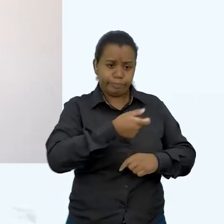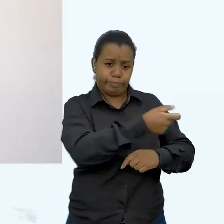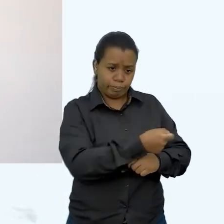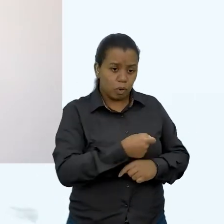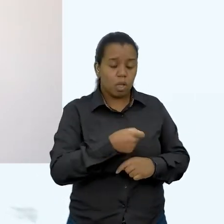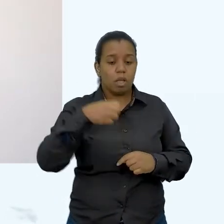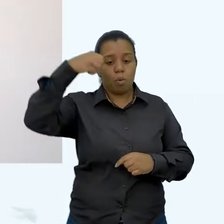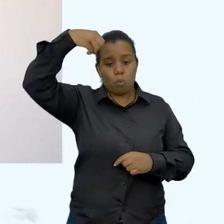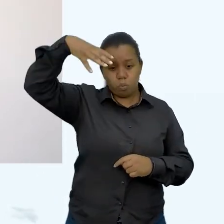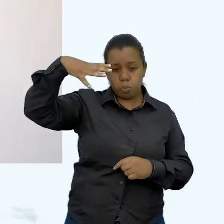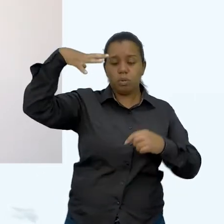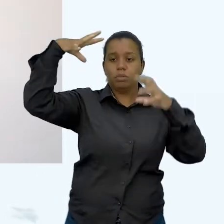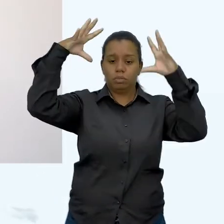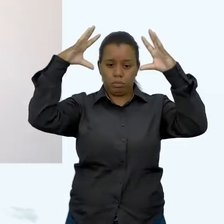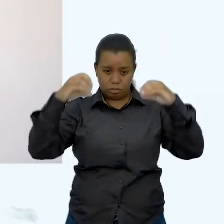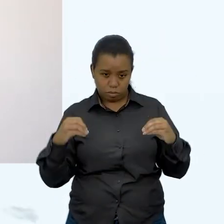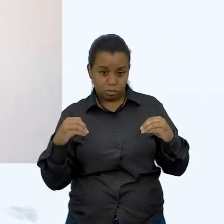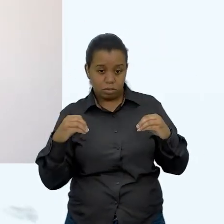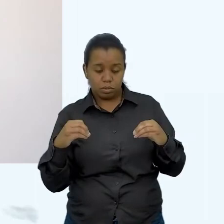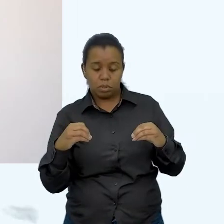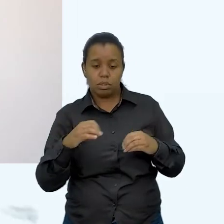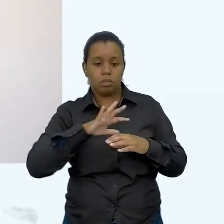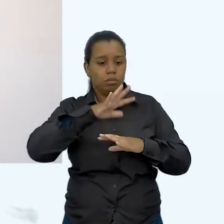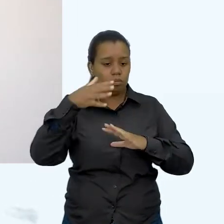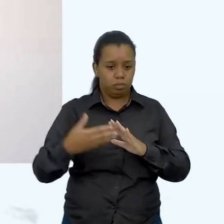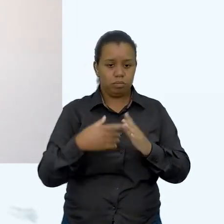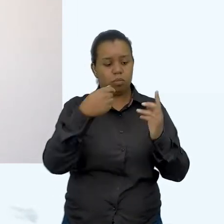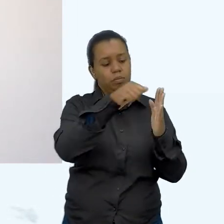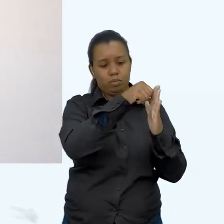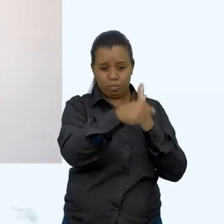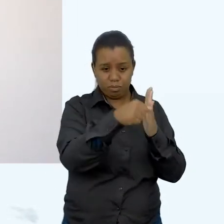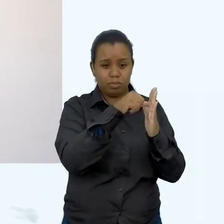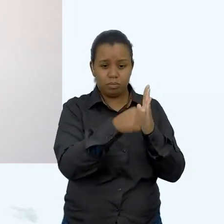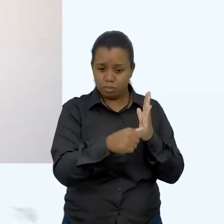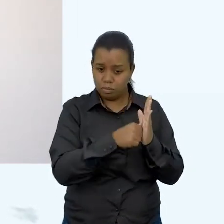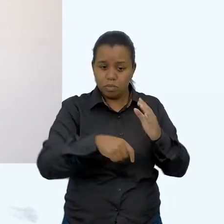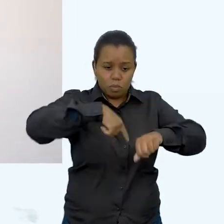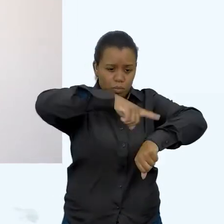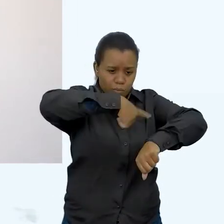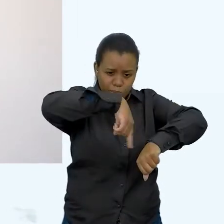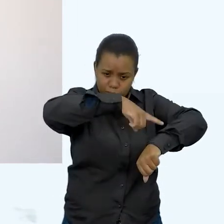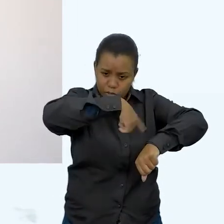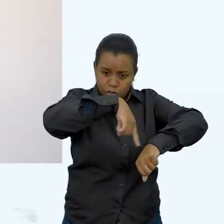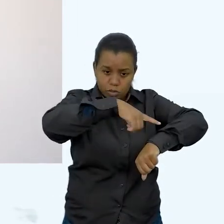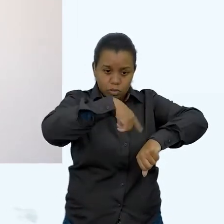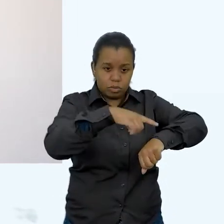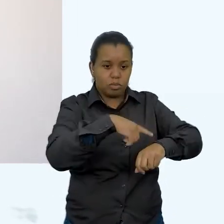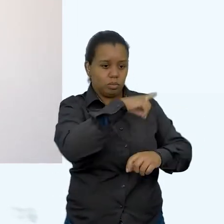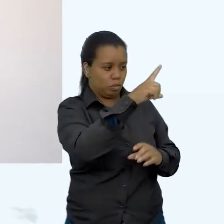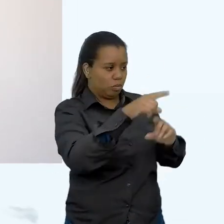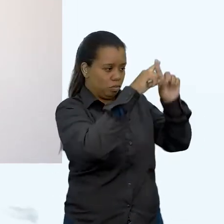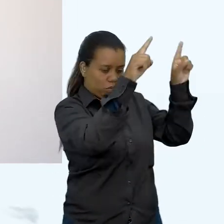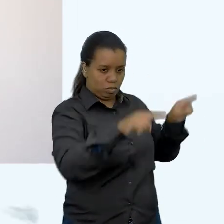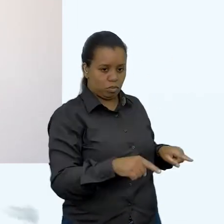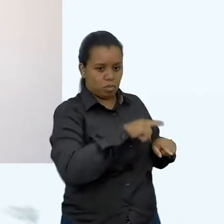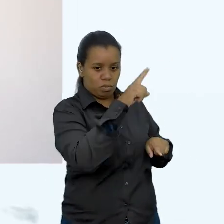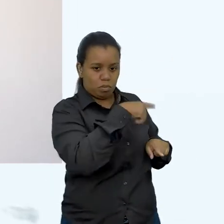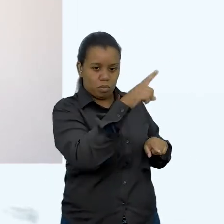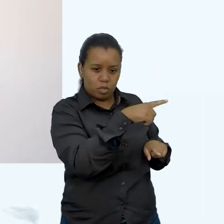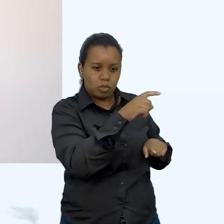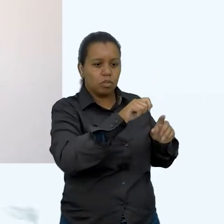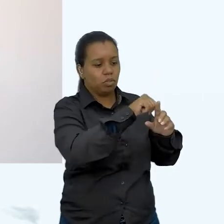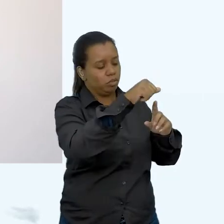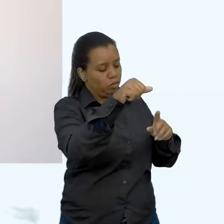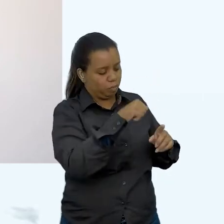lâmpadas. Vai lá no relógio, no medidor, né, liga os disjuntores, vai lá no relógio no medidor e vê se está tendo fuga ainda, né?